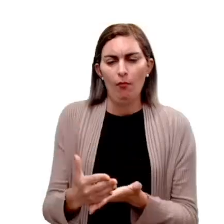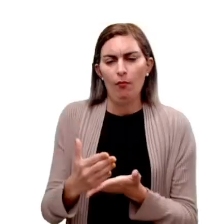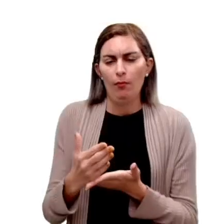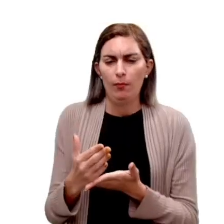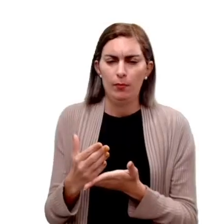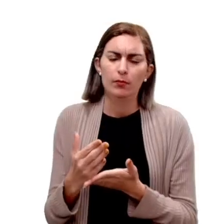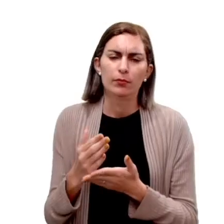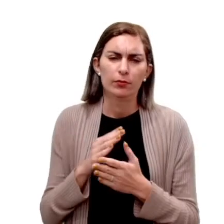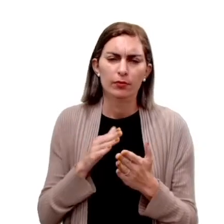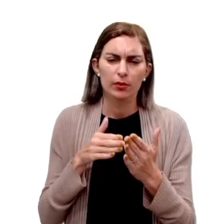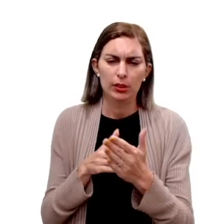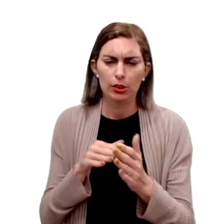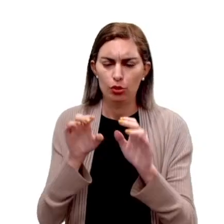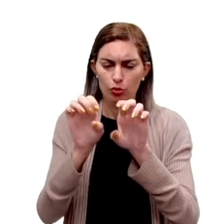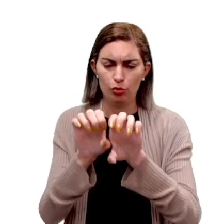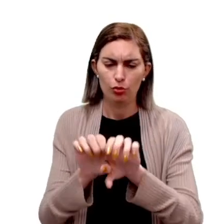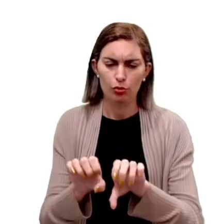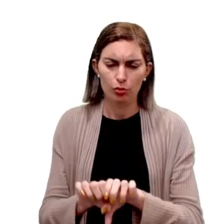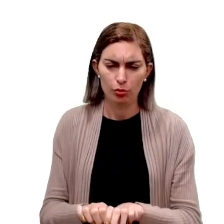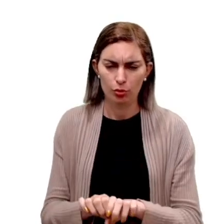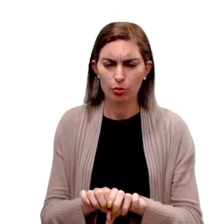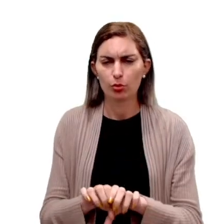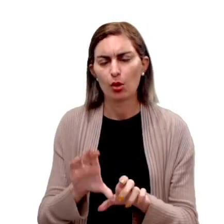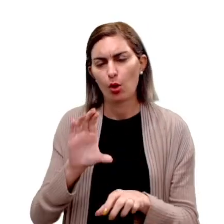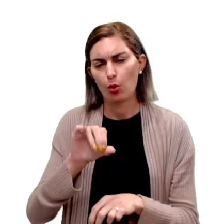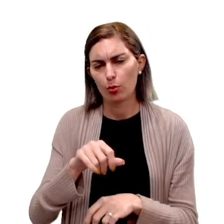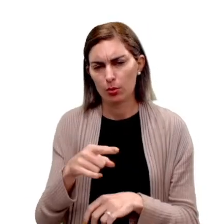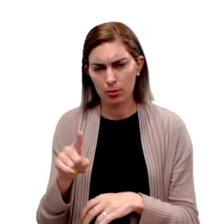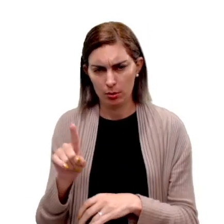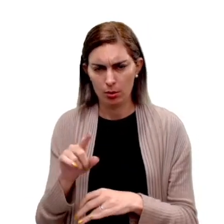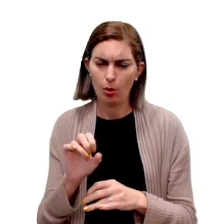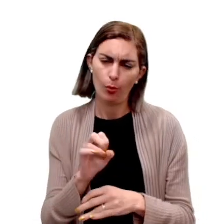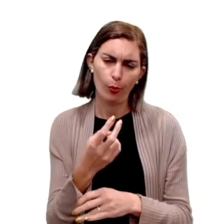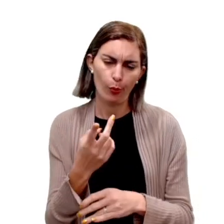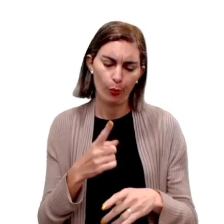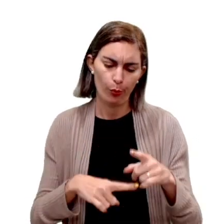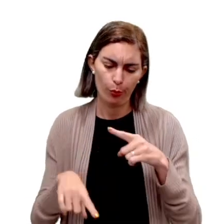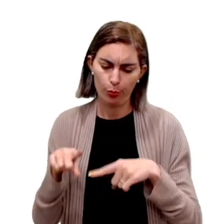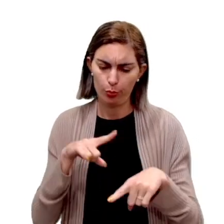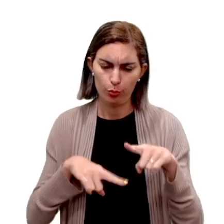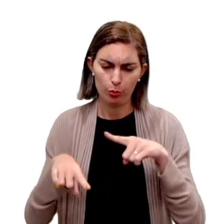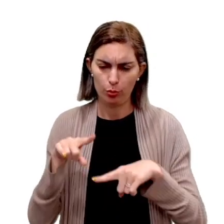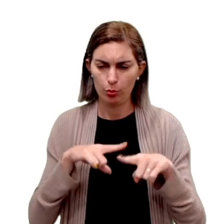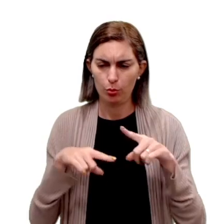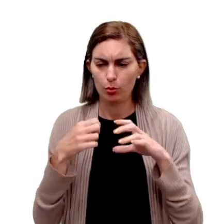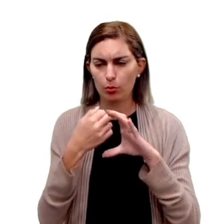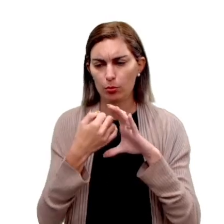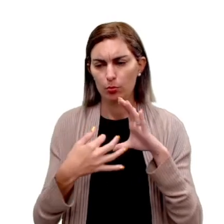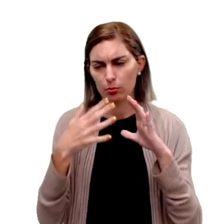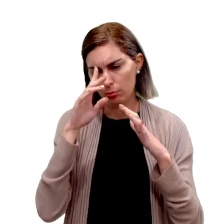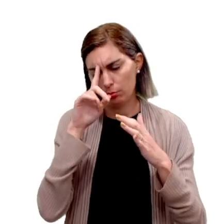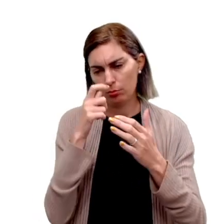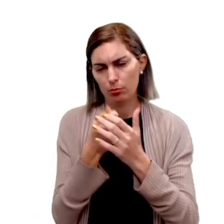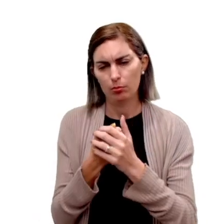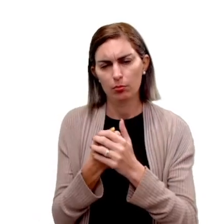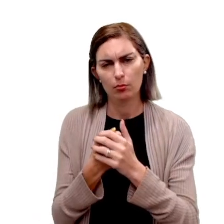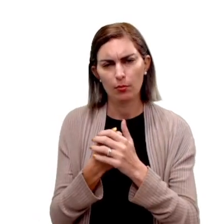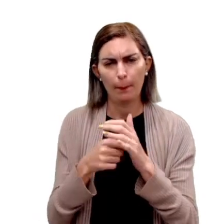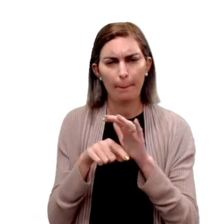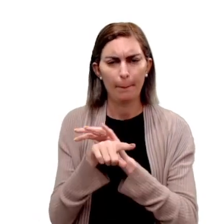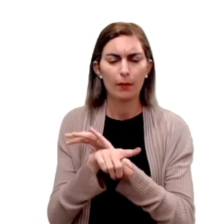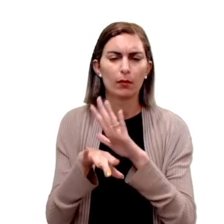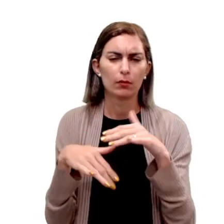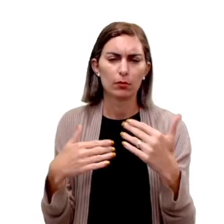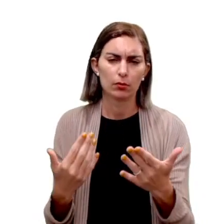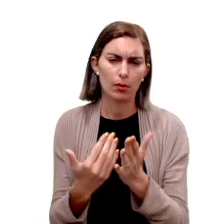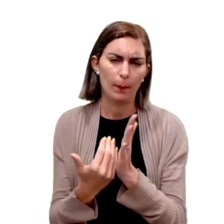início, vai para uma estrutura de condição ou de controle, de decisão, e pergunta: idade